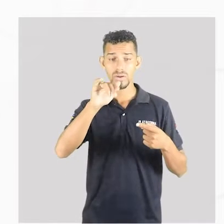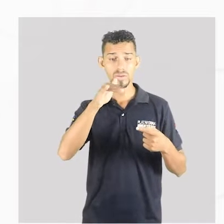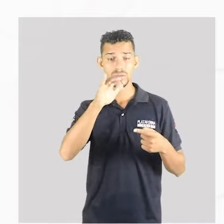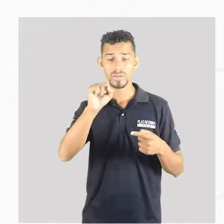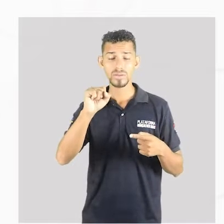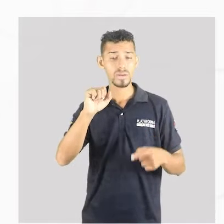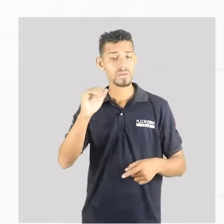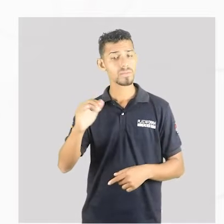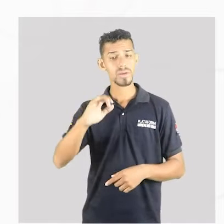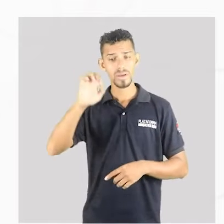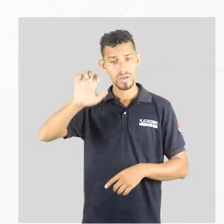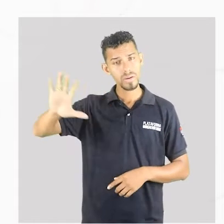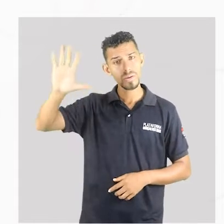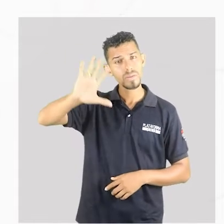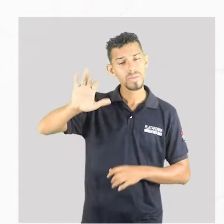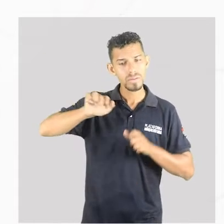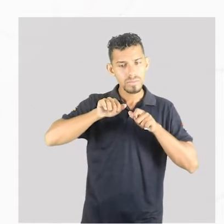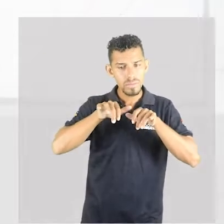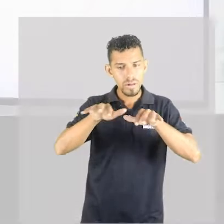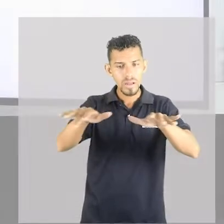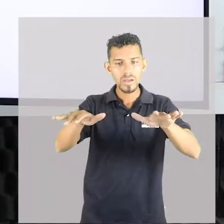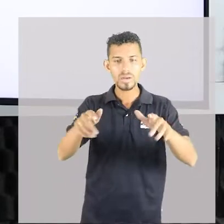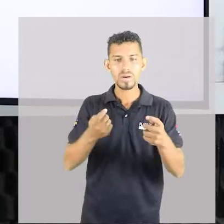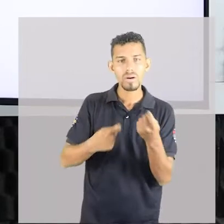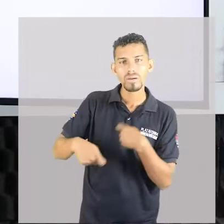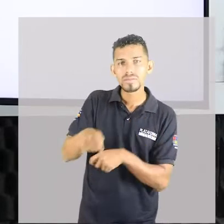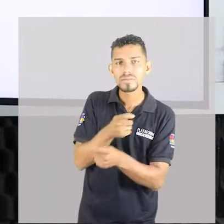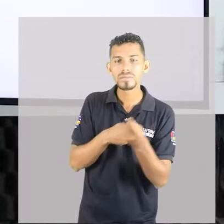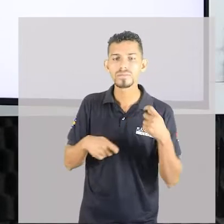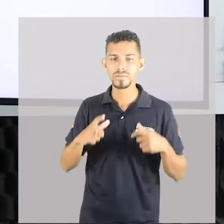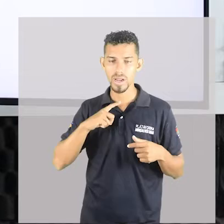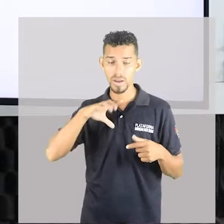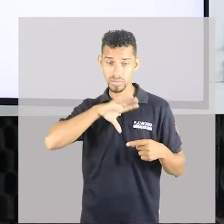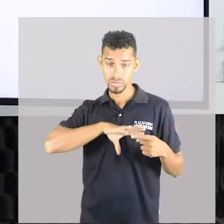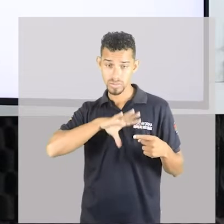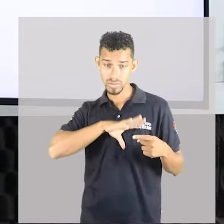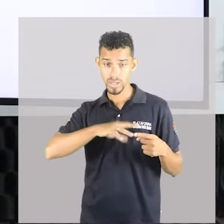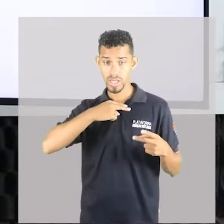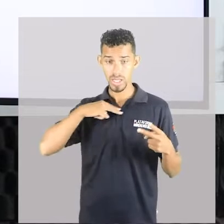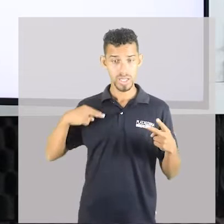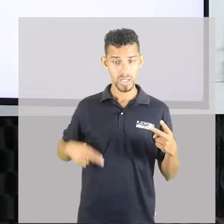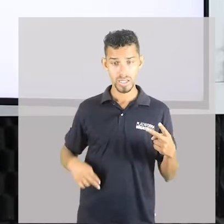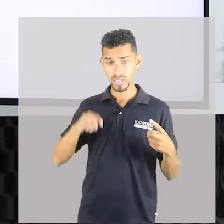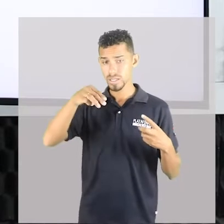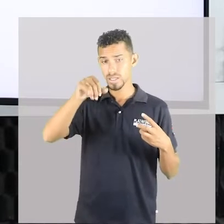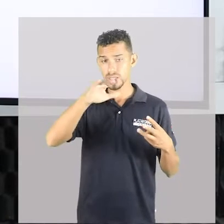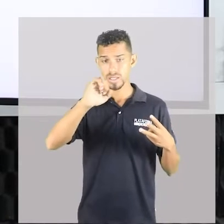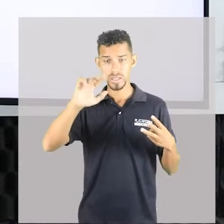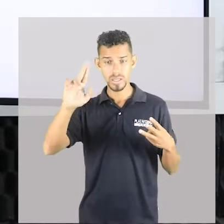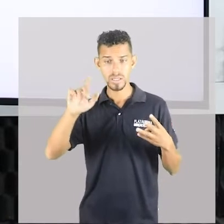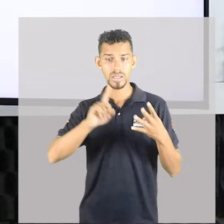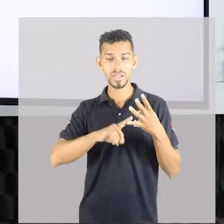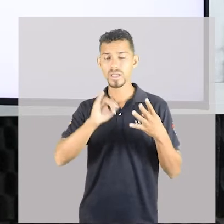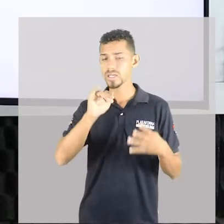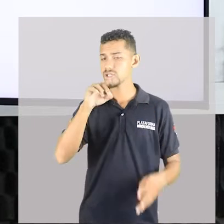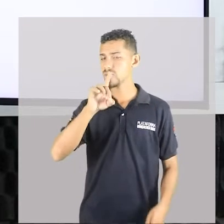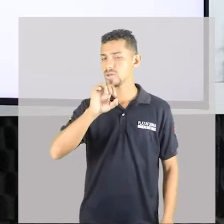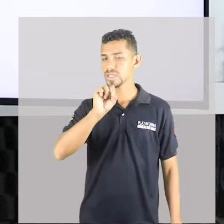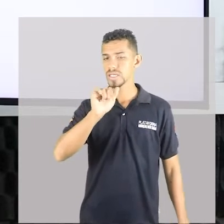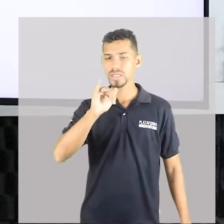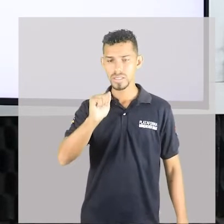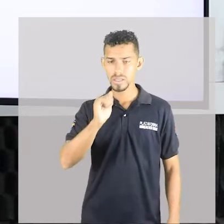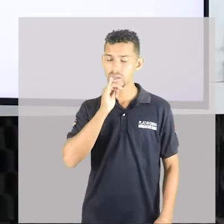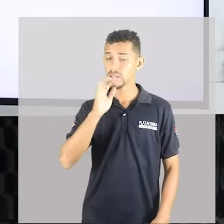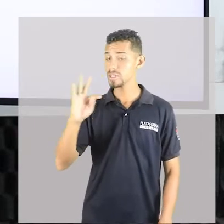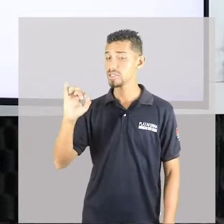fundadas pelos europeus durante a expansão comercial. E aí você tem em Portugal, né, na China, Macau, na Indonésia, no Timor,